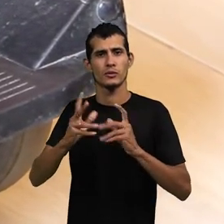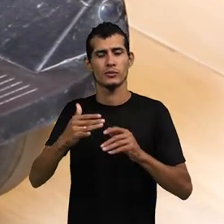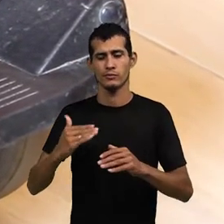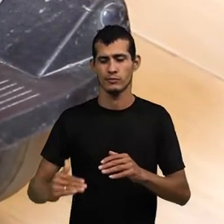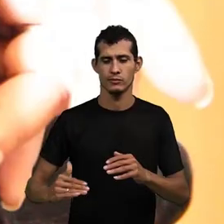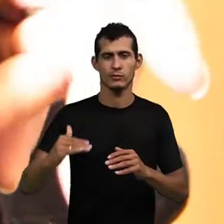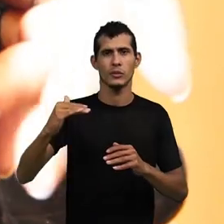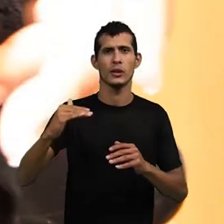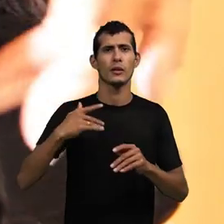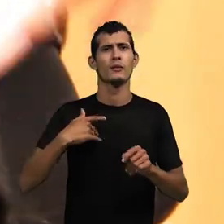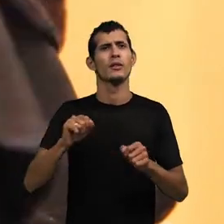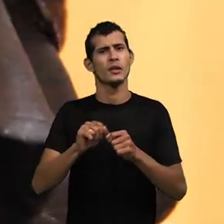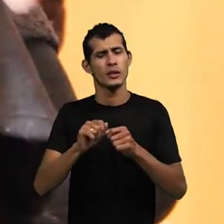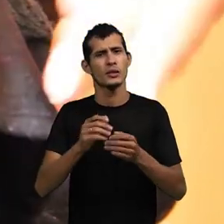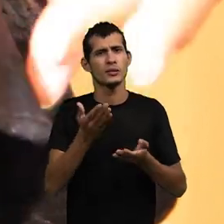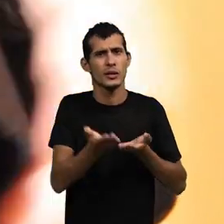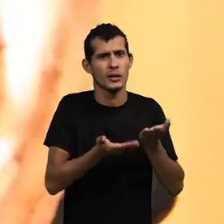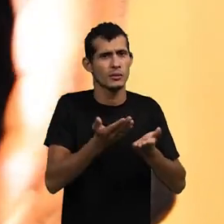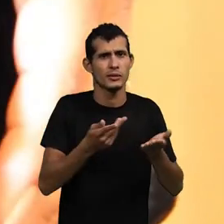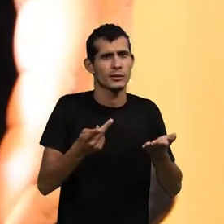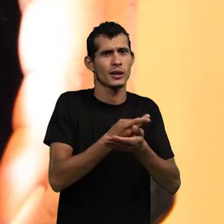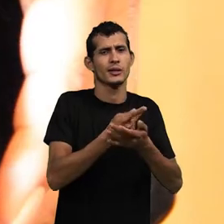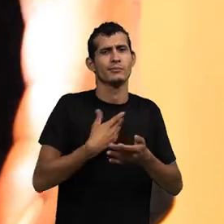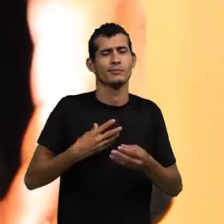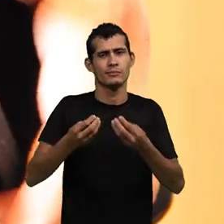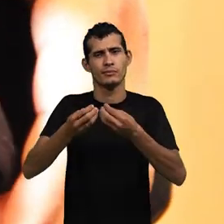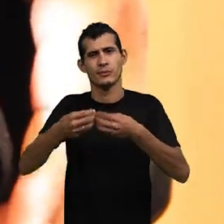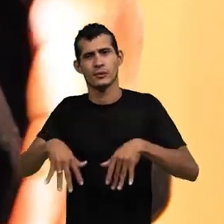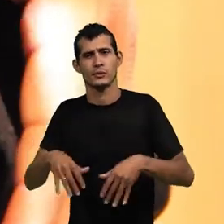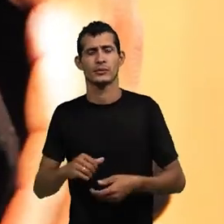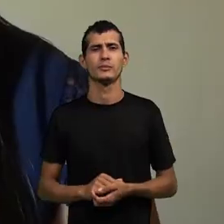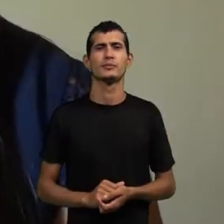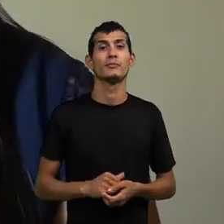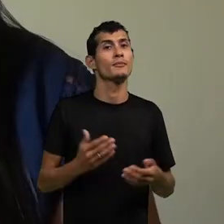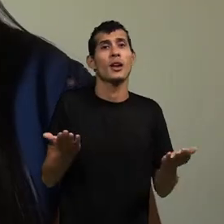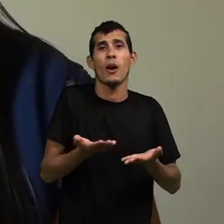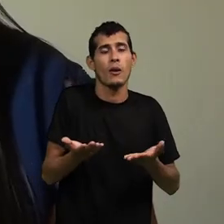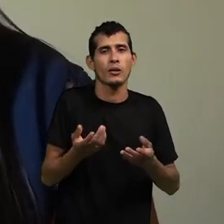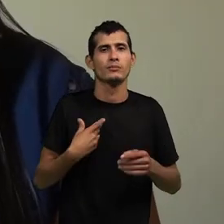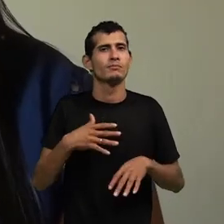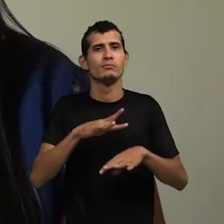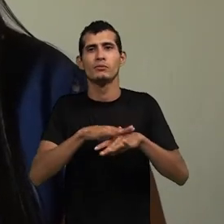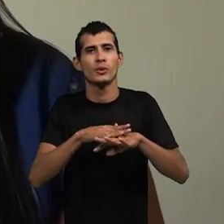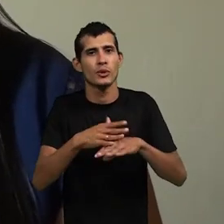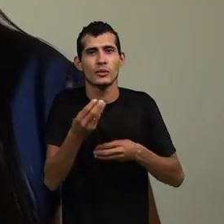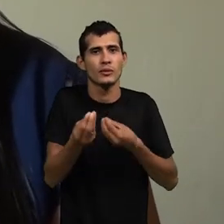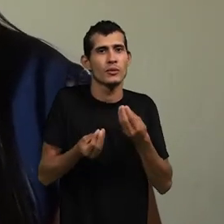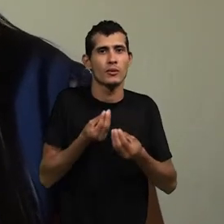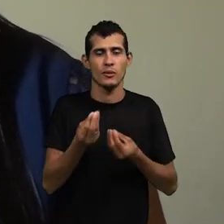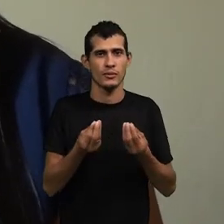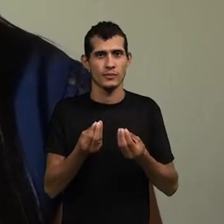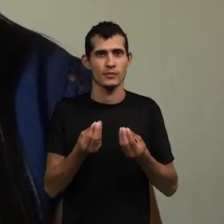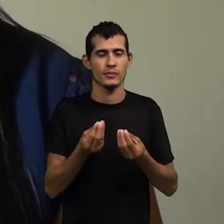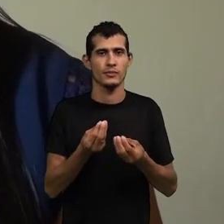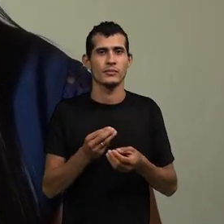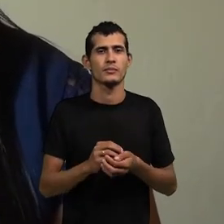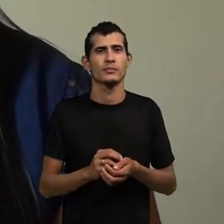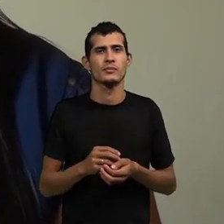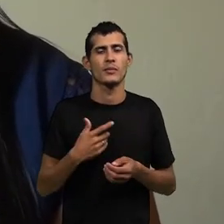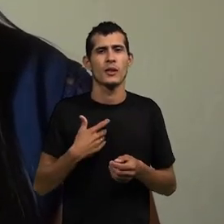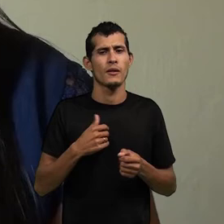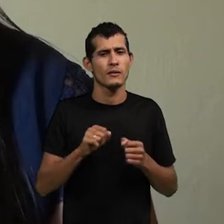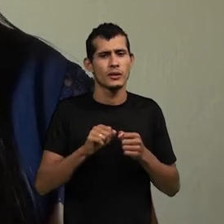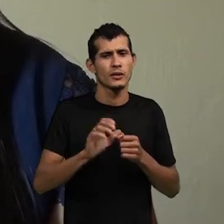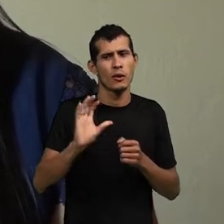autoimune. Ela diz que recebeu tratamento equivocado e foi prejudicada. E agora, que doença que é